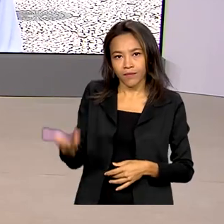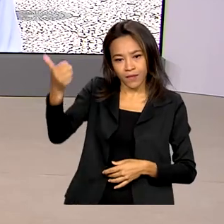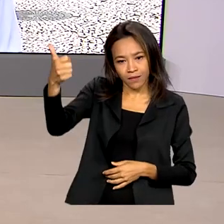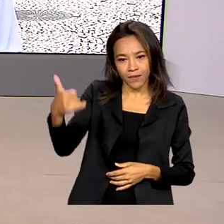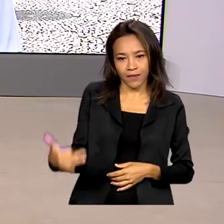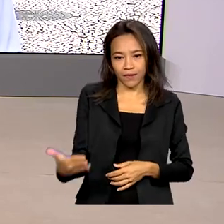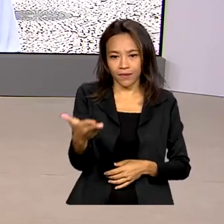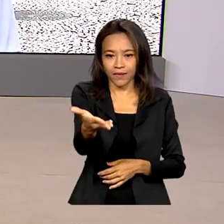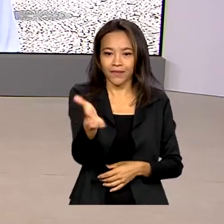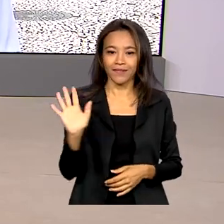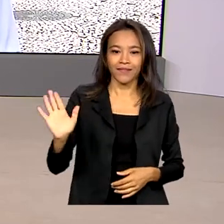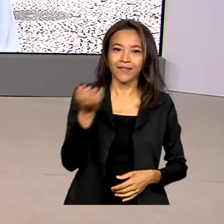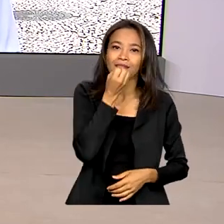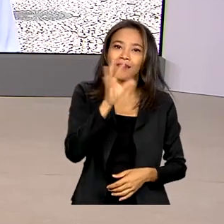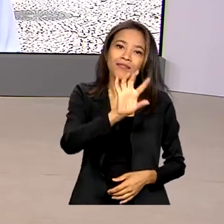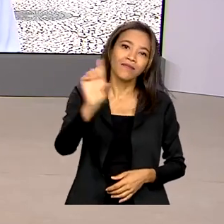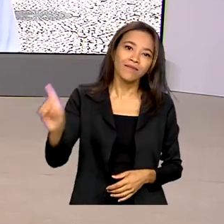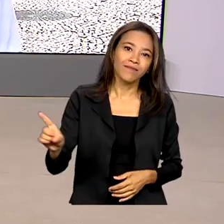Tiago, bom dia pra você.